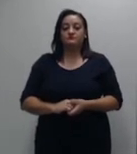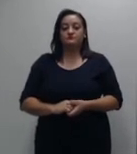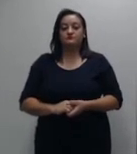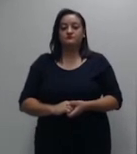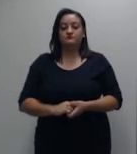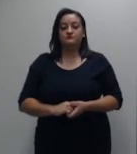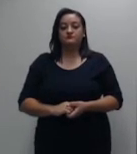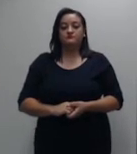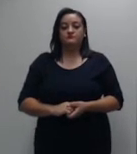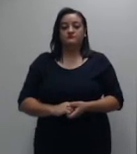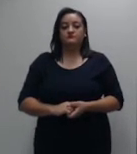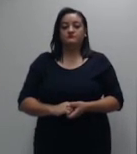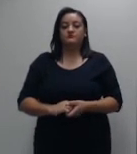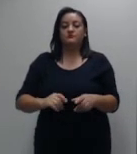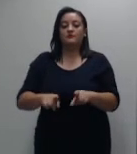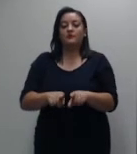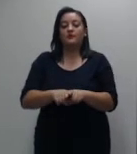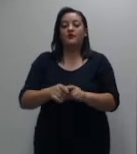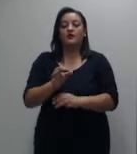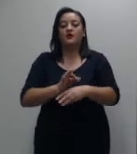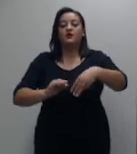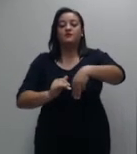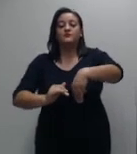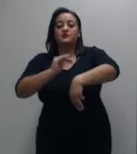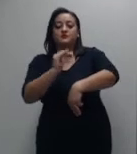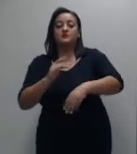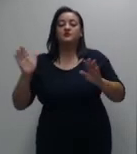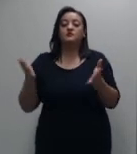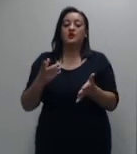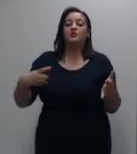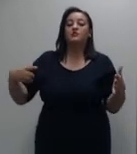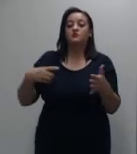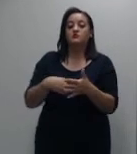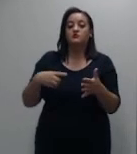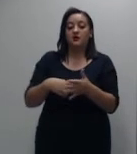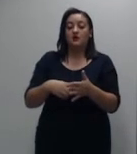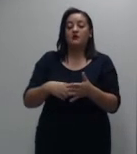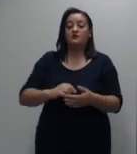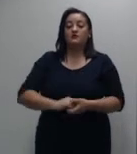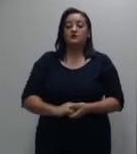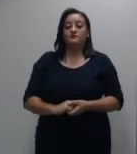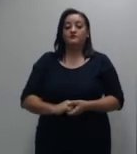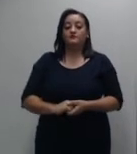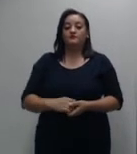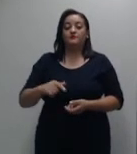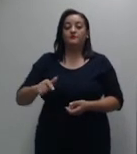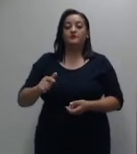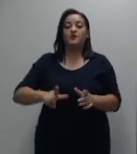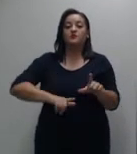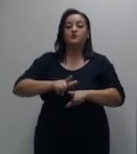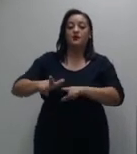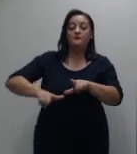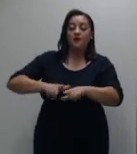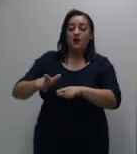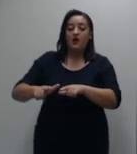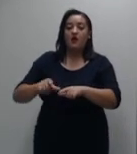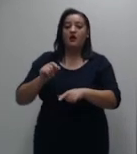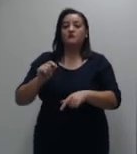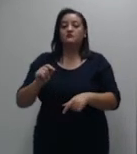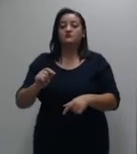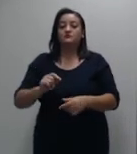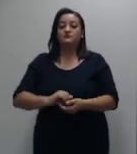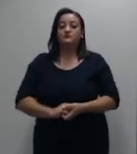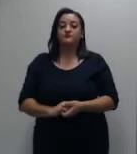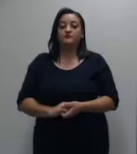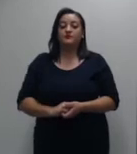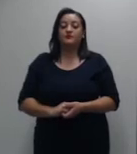a vingadora já está da anunciada o cabelo exercício da